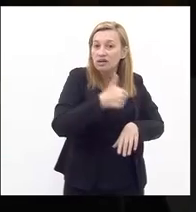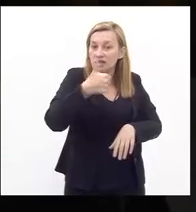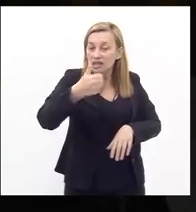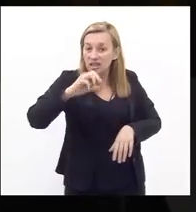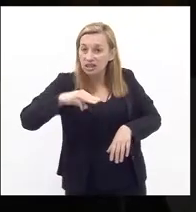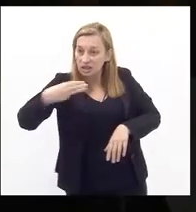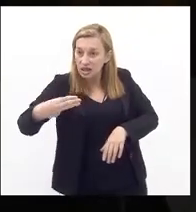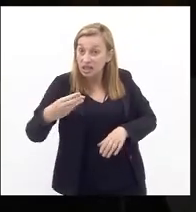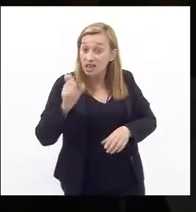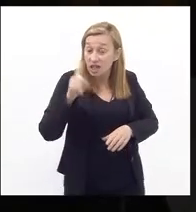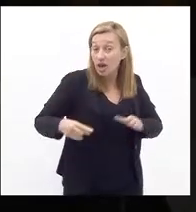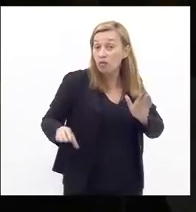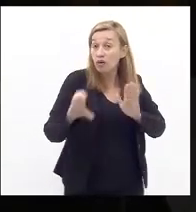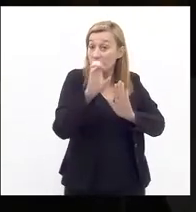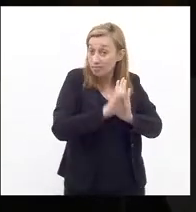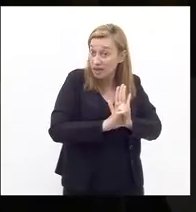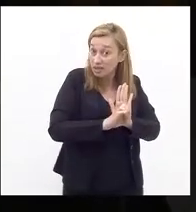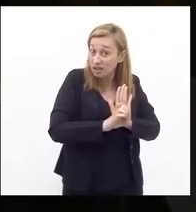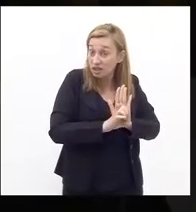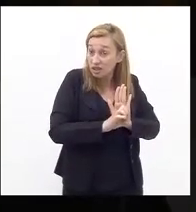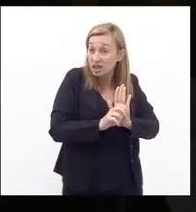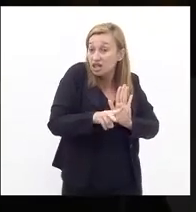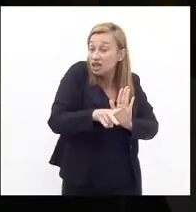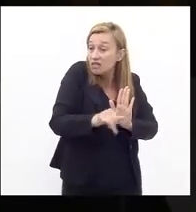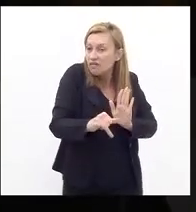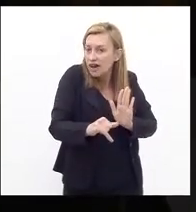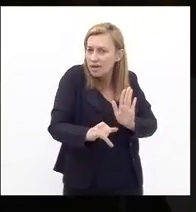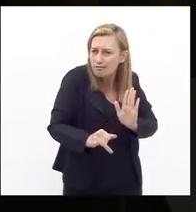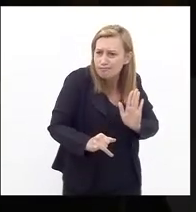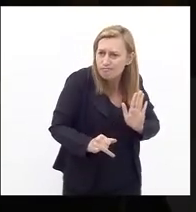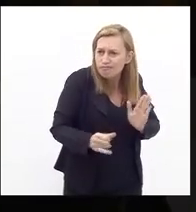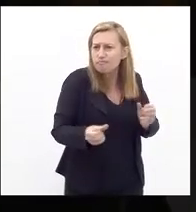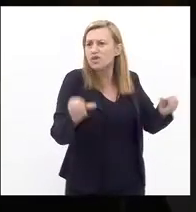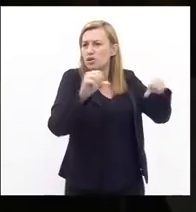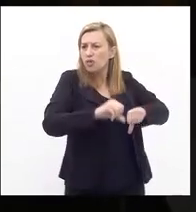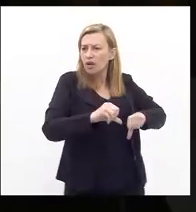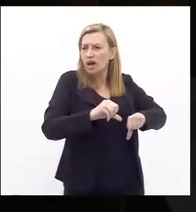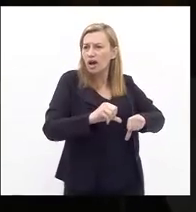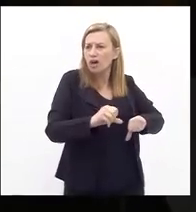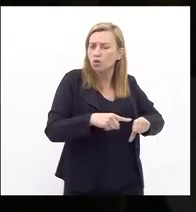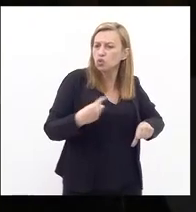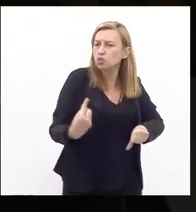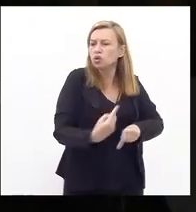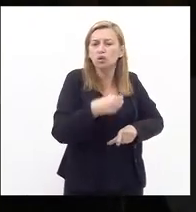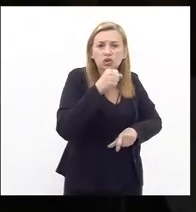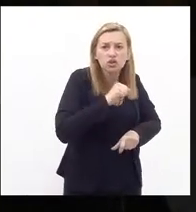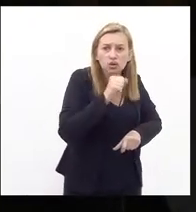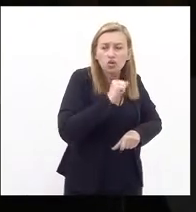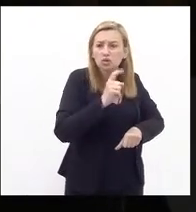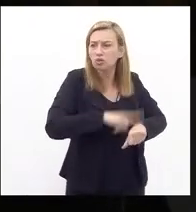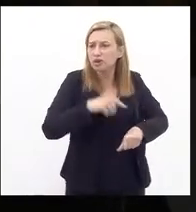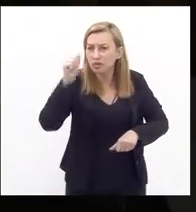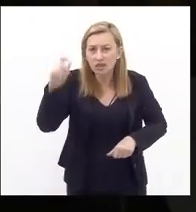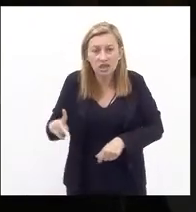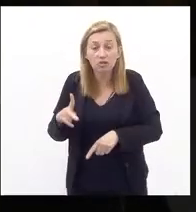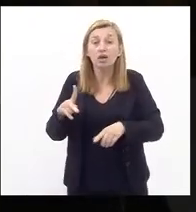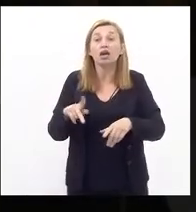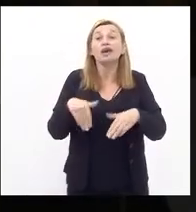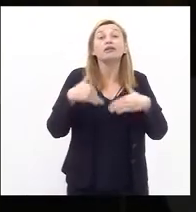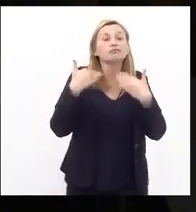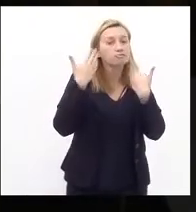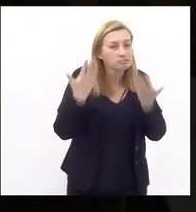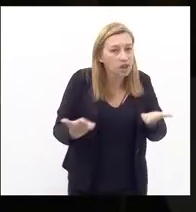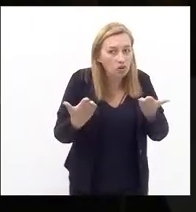Constitucional que está de vai em pó merecer os nossos idosos quando ele se aposentarem então